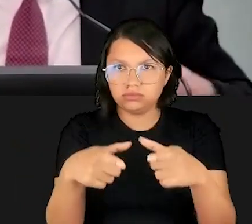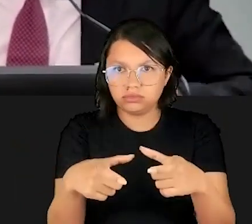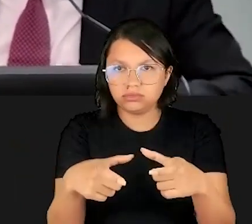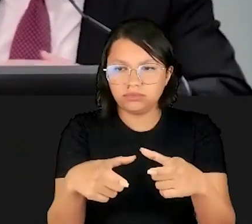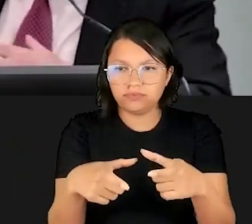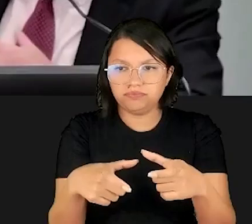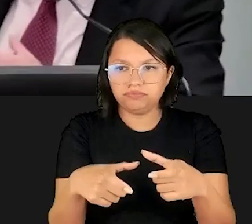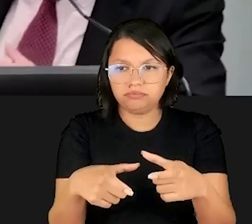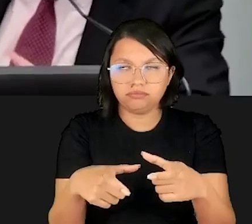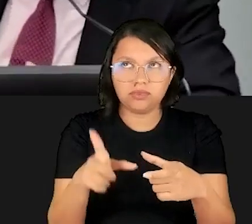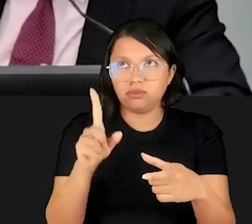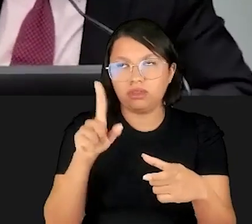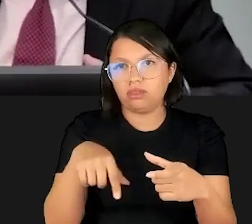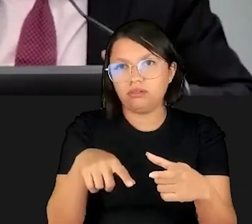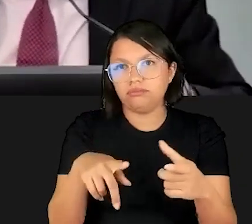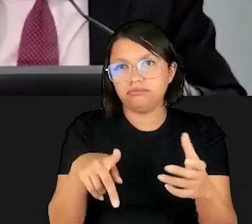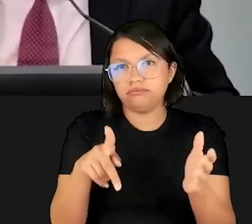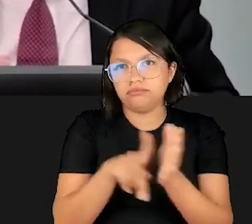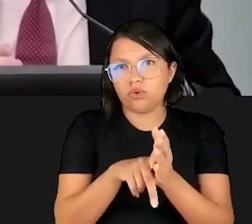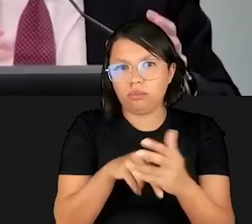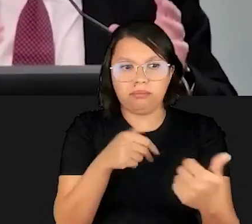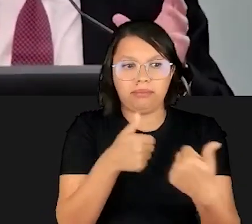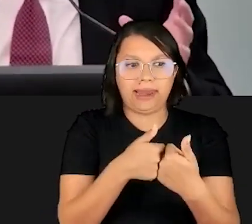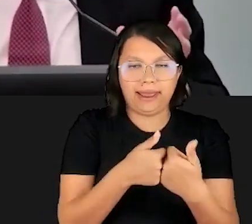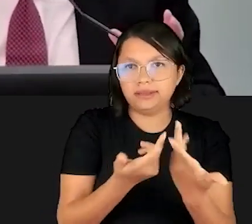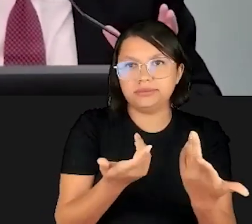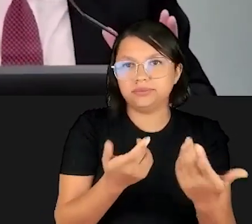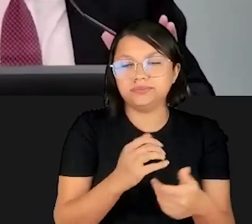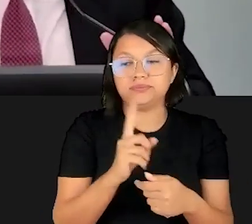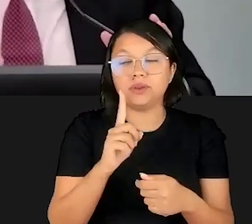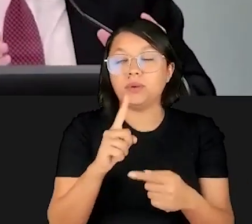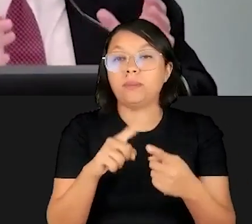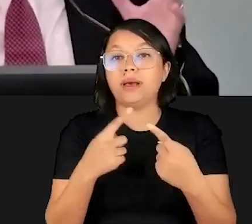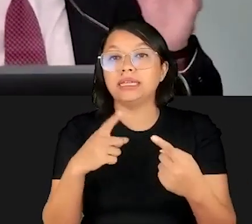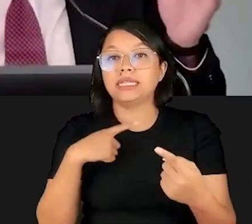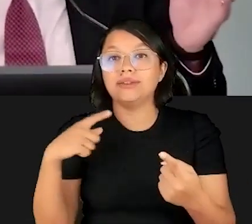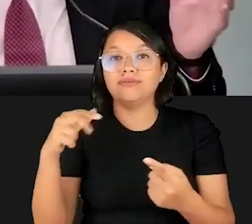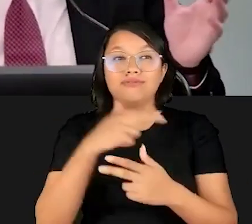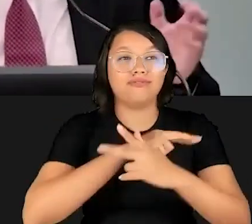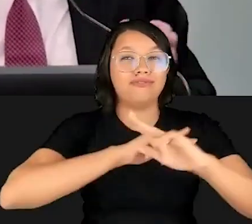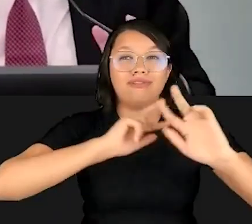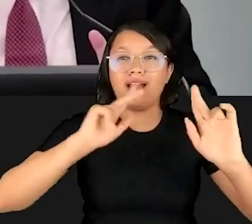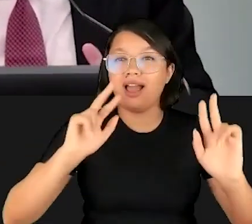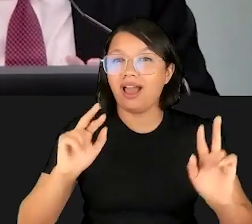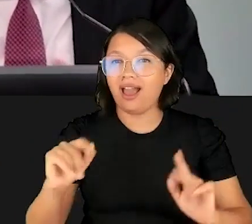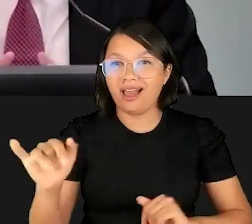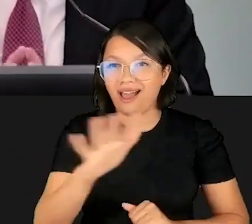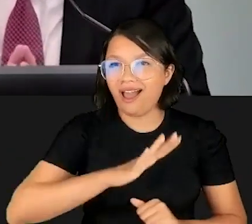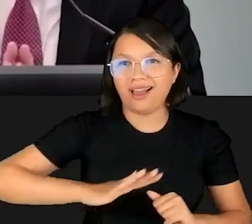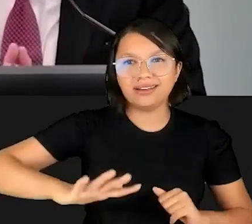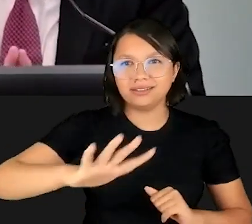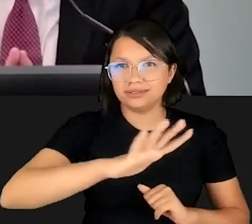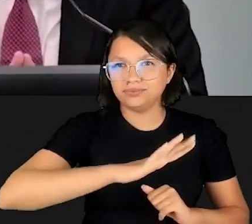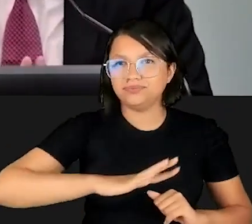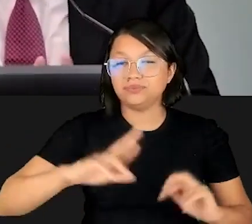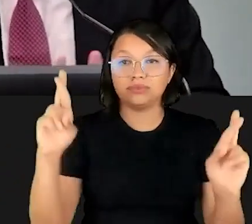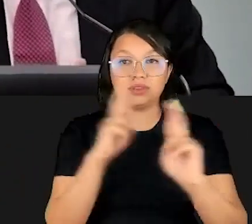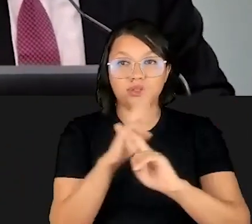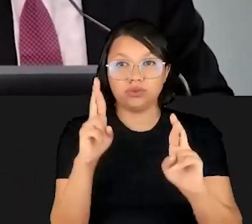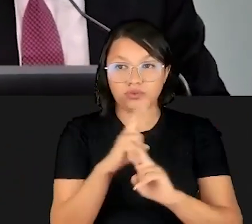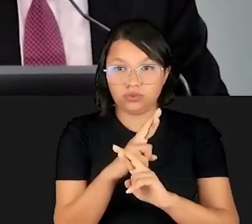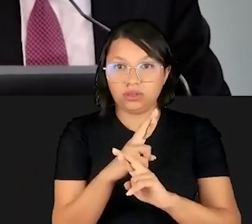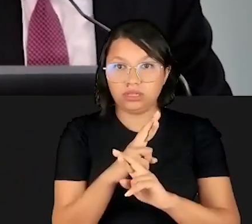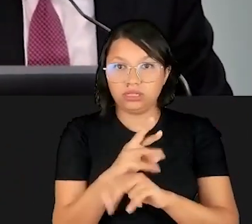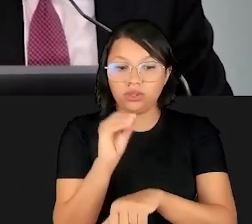no mesmo local, próximo, interagindo, as diversas áreas, a multidisciplinaridade, diversas áreas que estão associadas